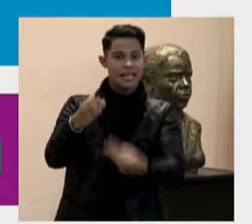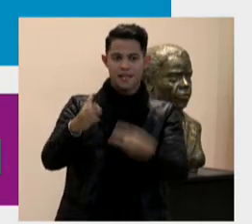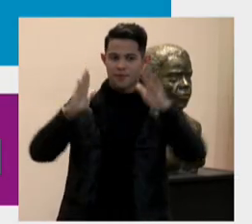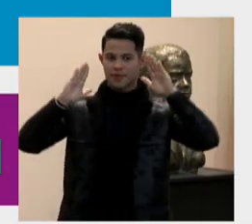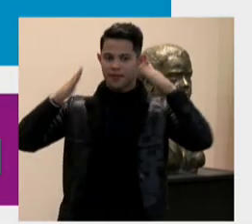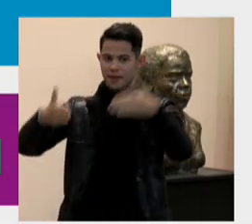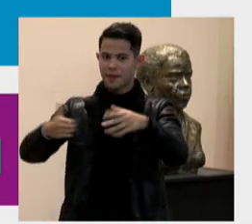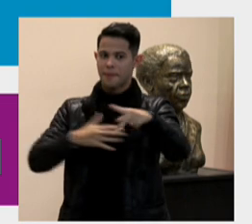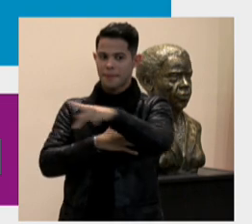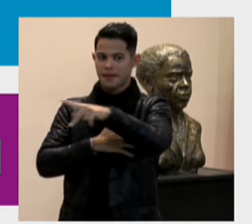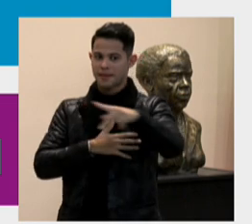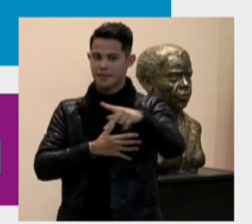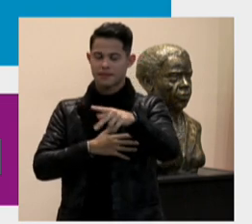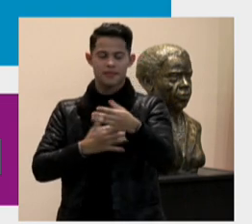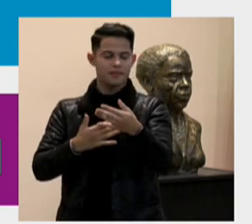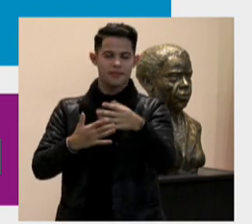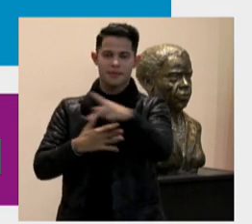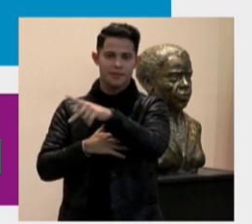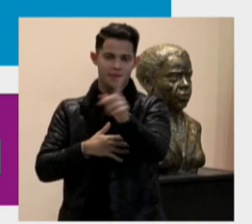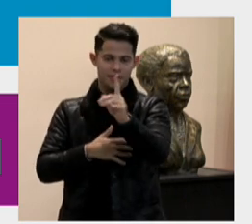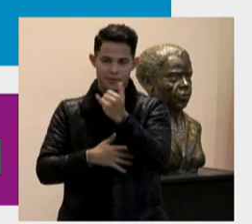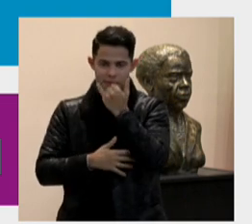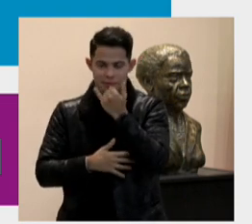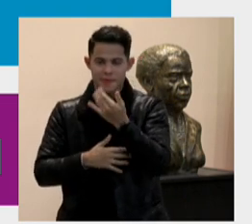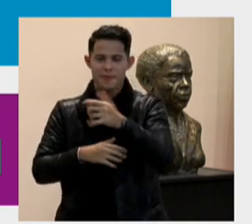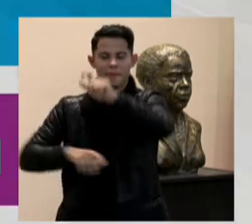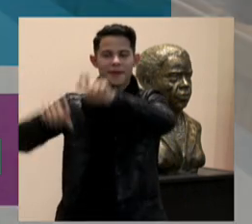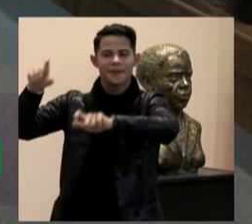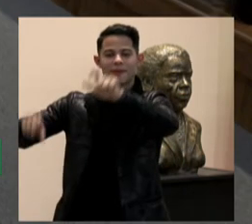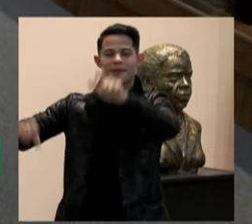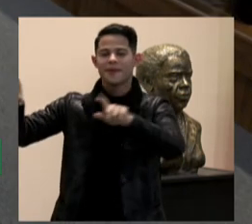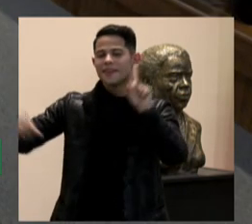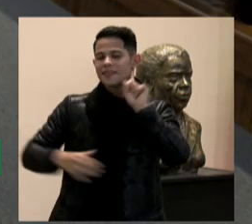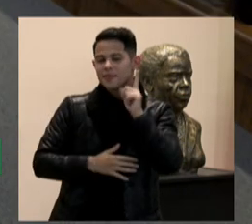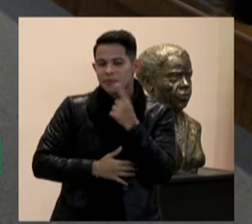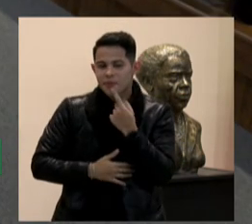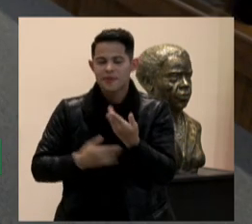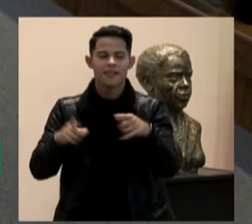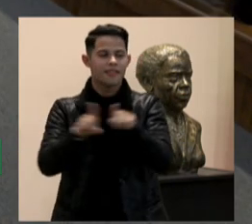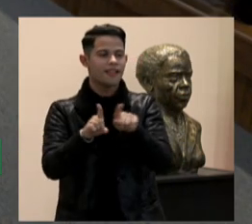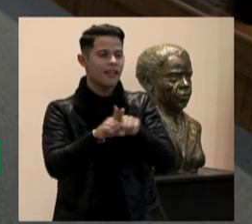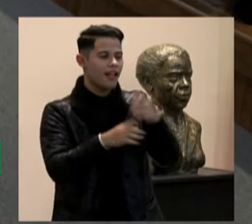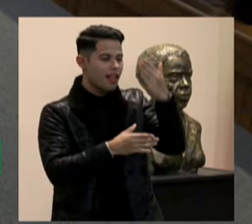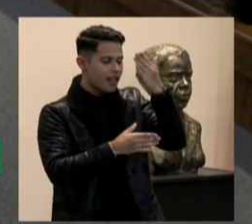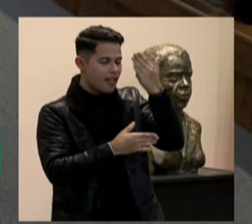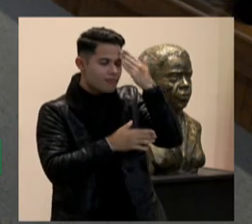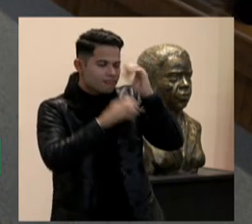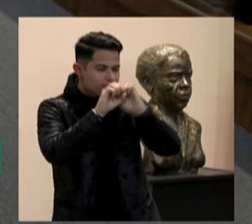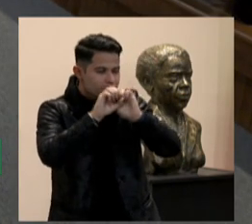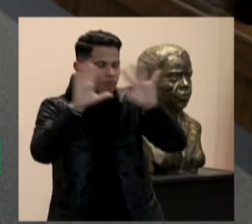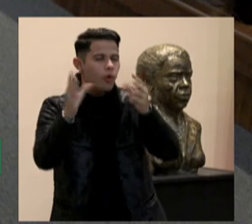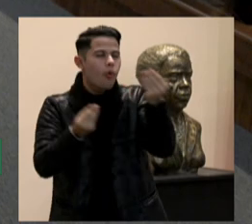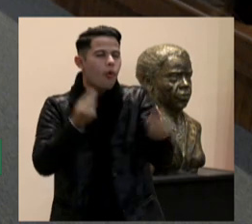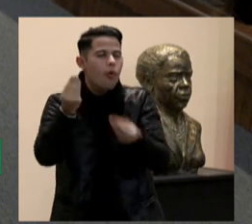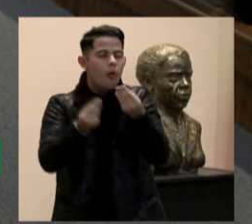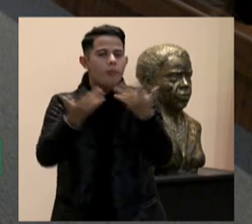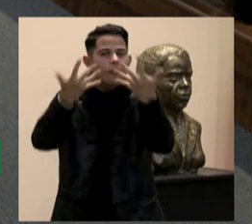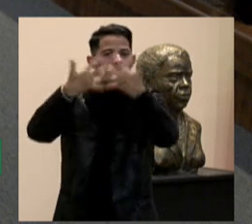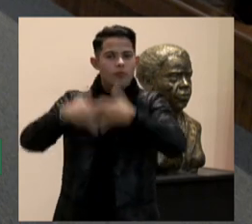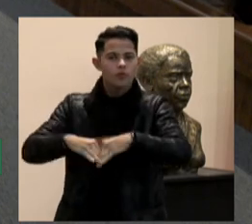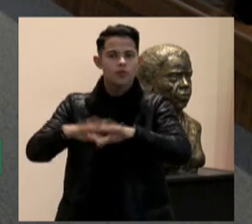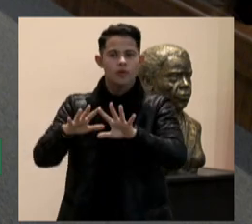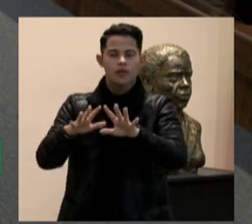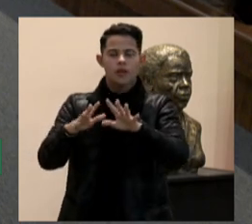surdas. Tem uma série de contribuições na compreensão da educação bilíngue de surdos como